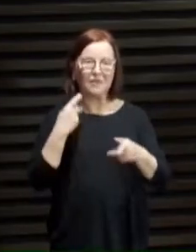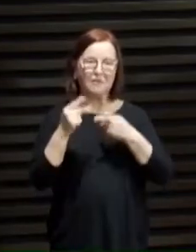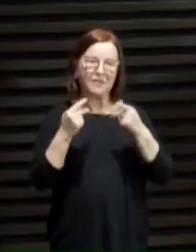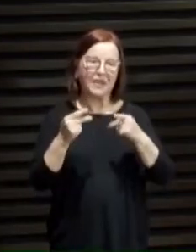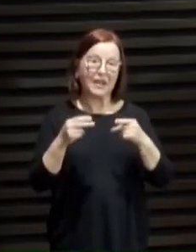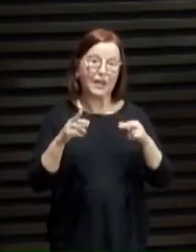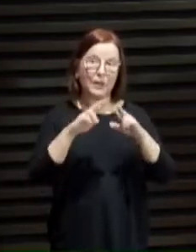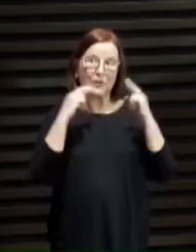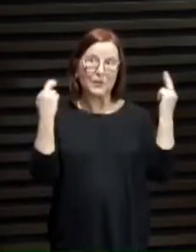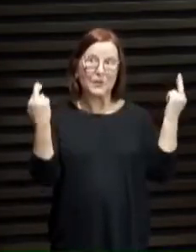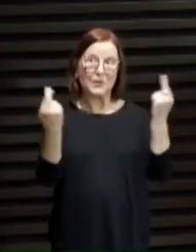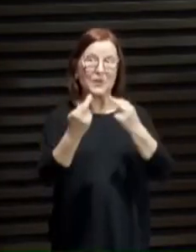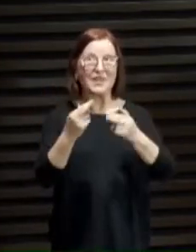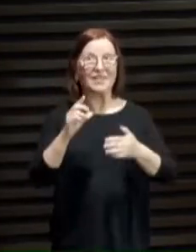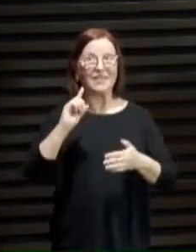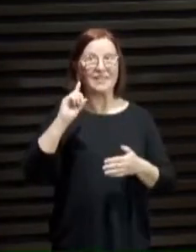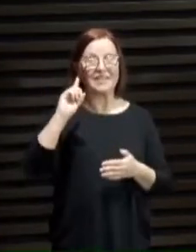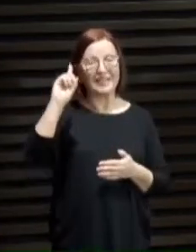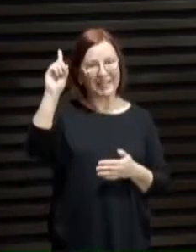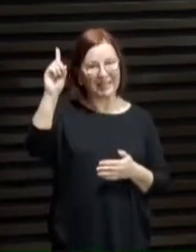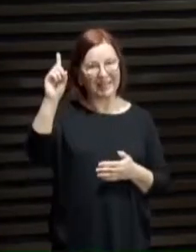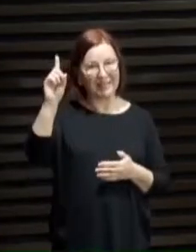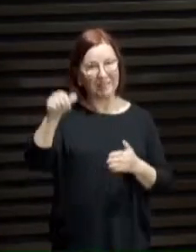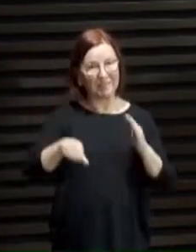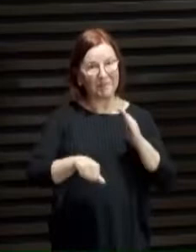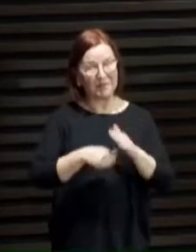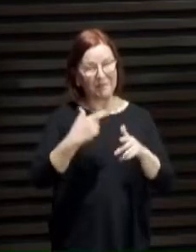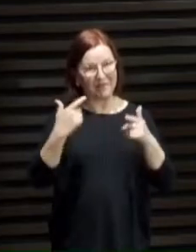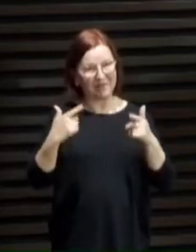primeiro lugar, pela despedida do rei.